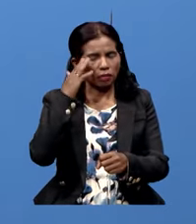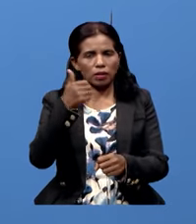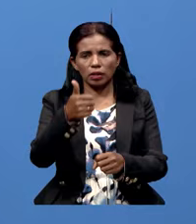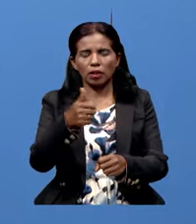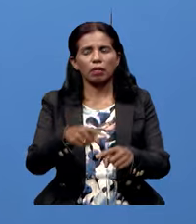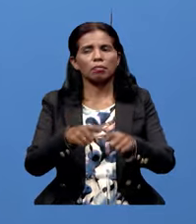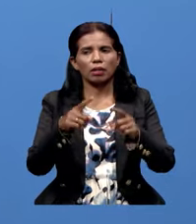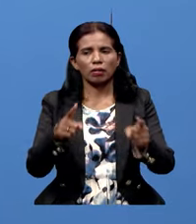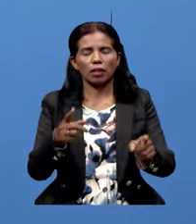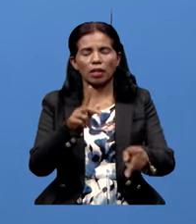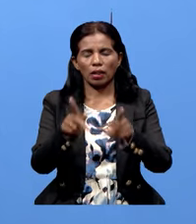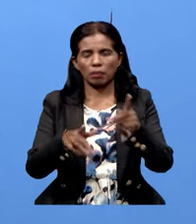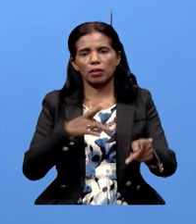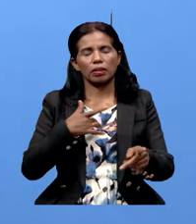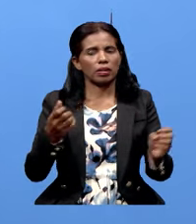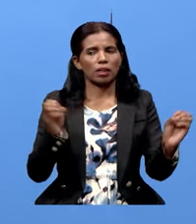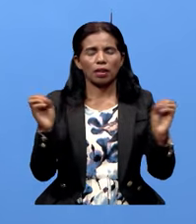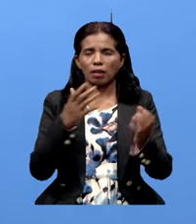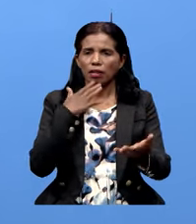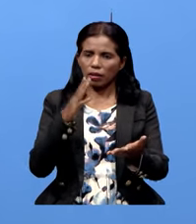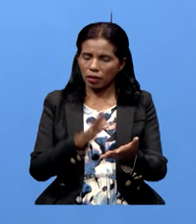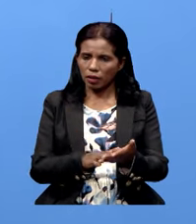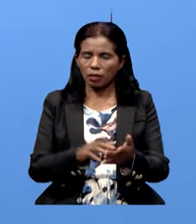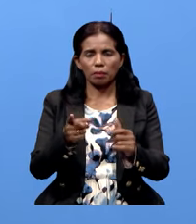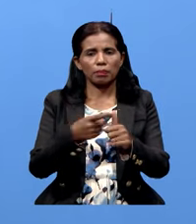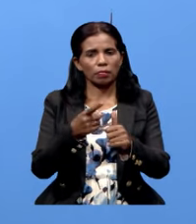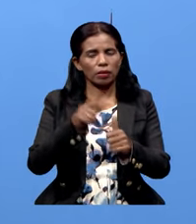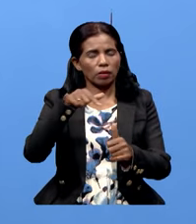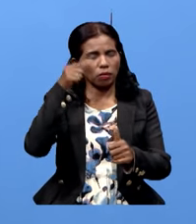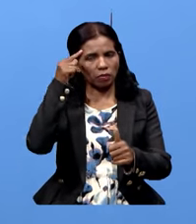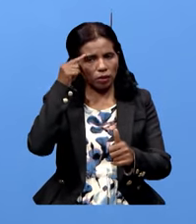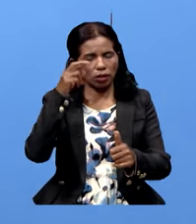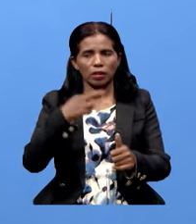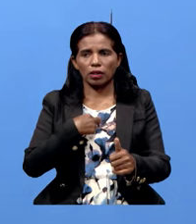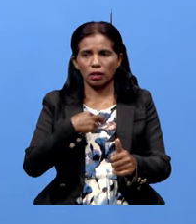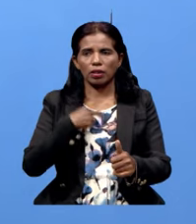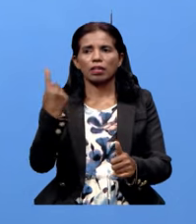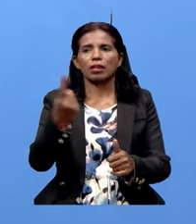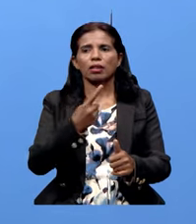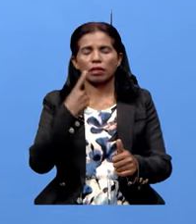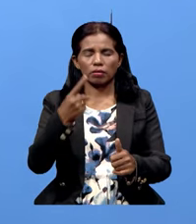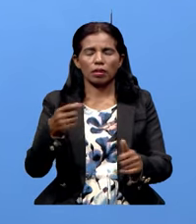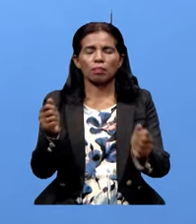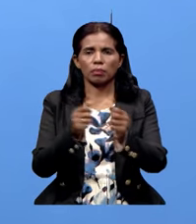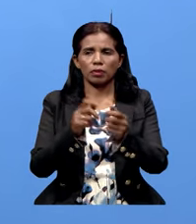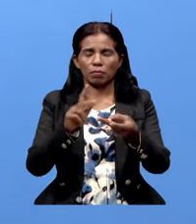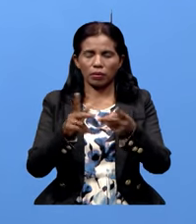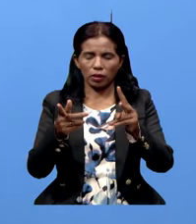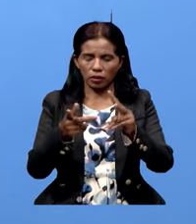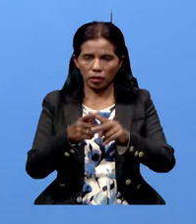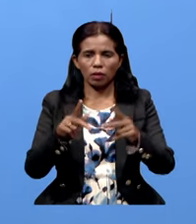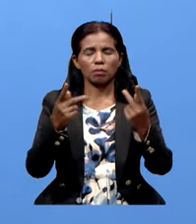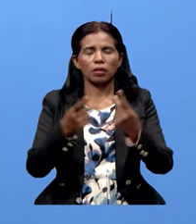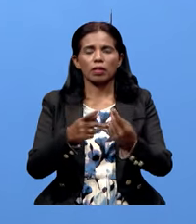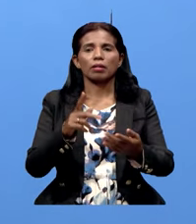dari ha terreno emas intila dia kan. Tana permero makana governo rase kena ne na fatin imparseria ho sektor privado lelio